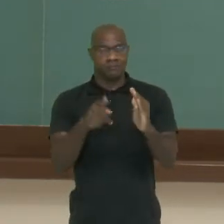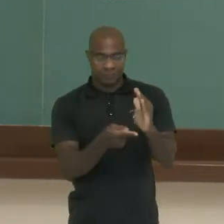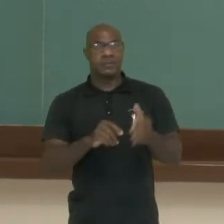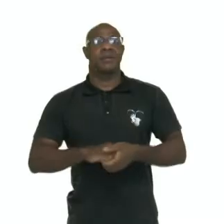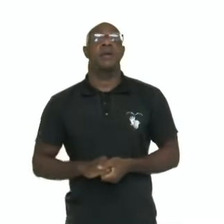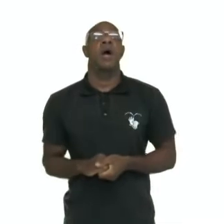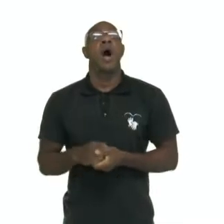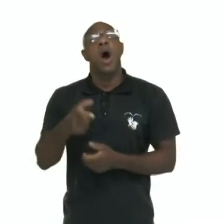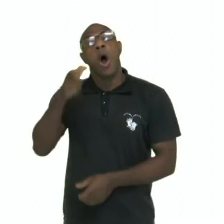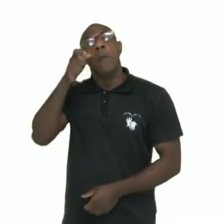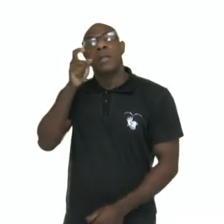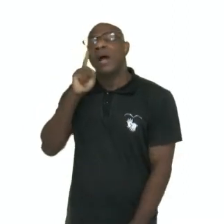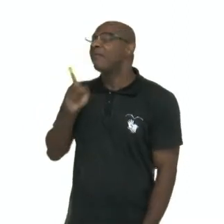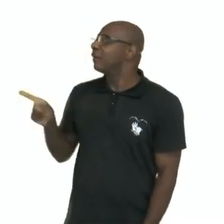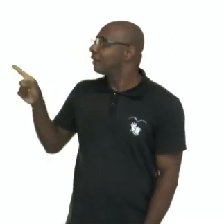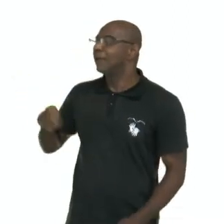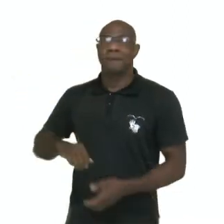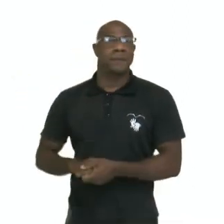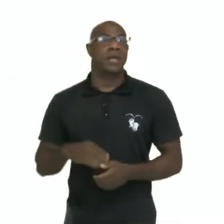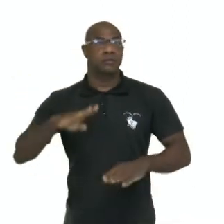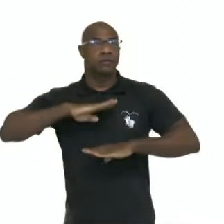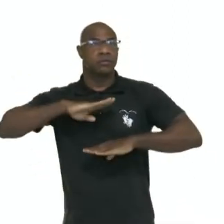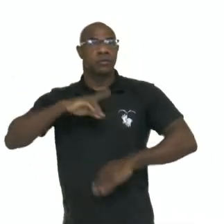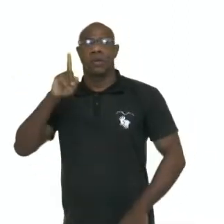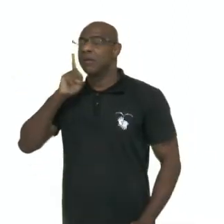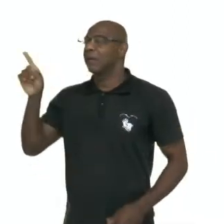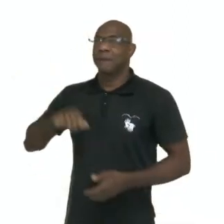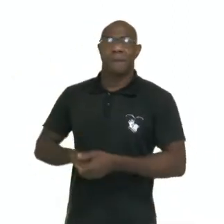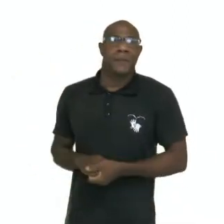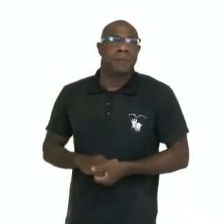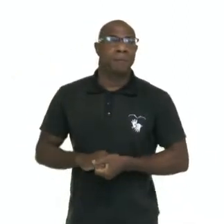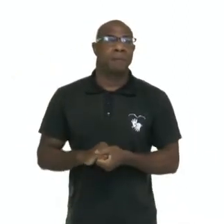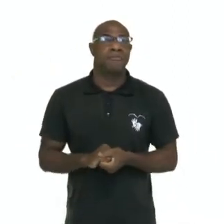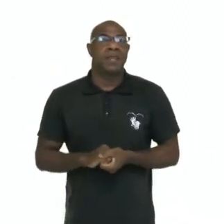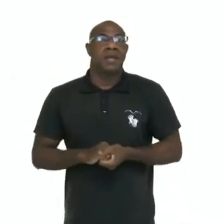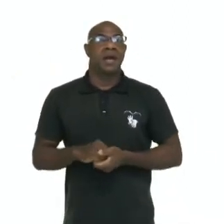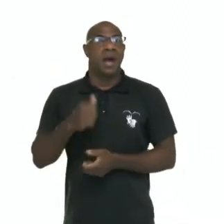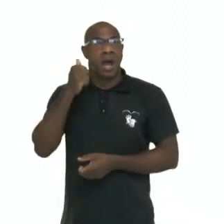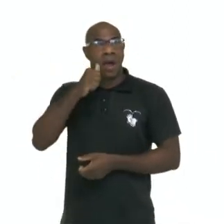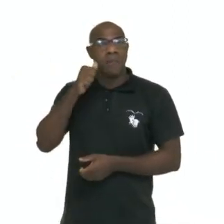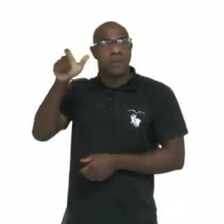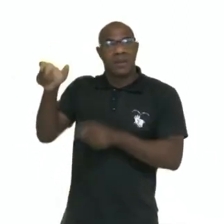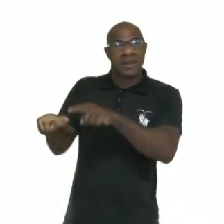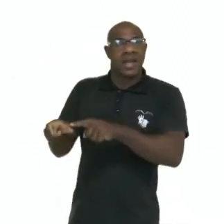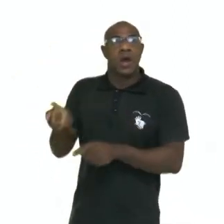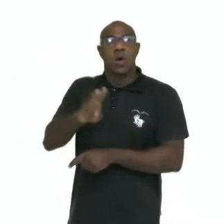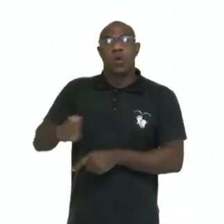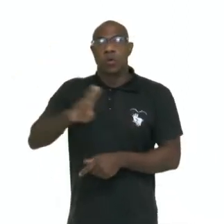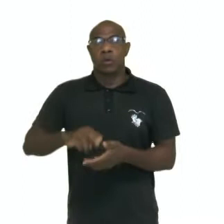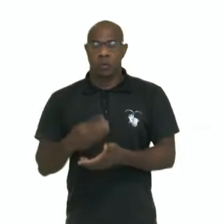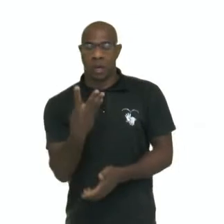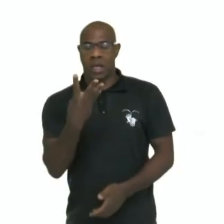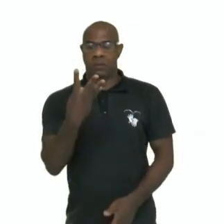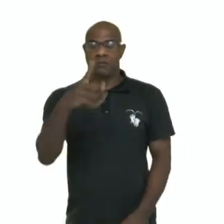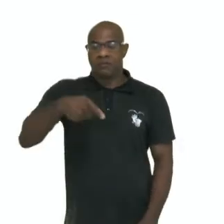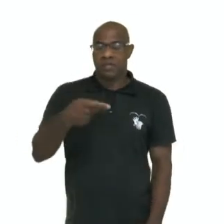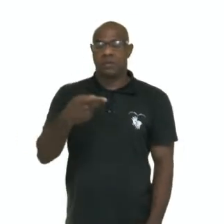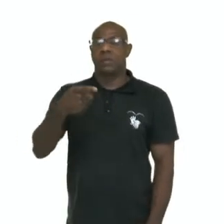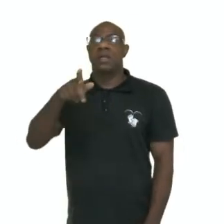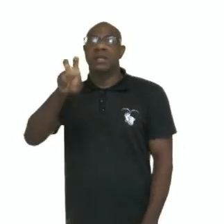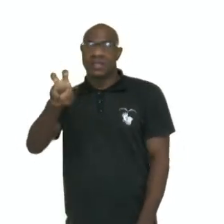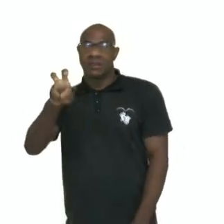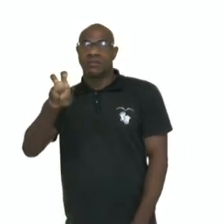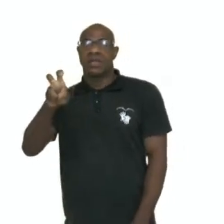E ali, observe aqui junto comigo, olha só essa situação. Dona Luísa usou 4,5 litros de leite para fazer um pote de doce de